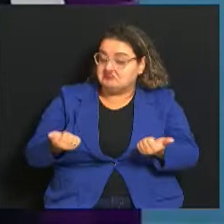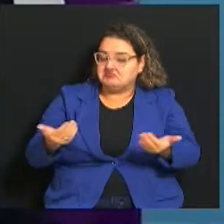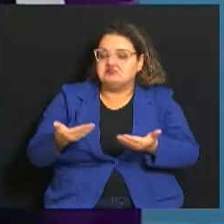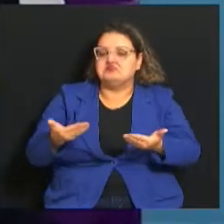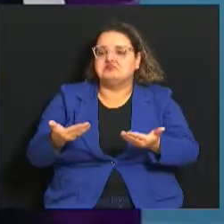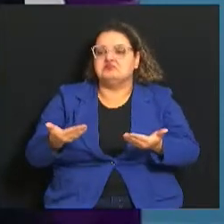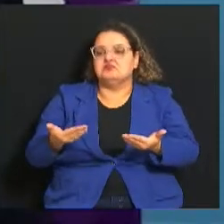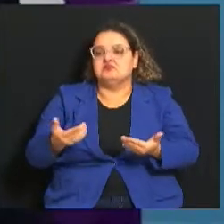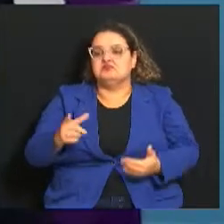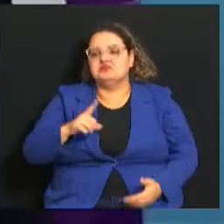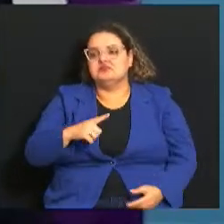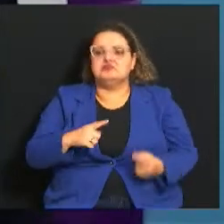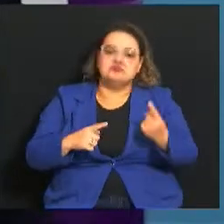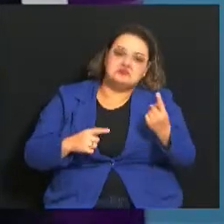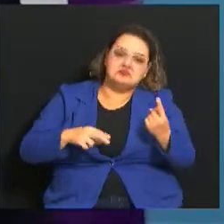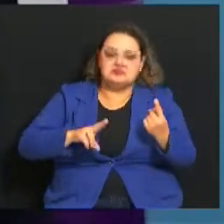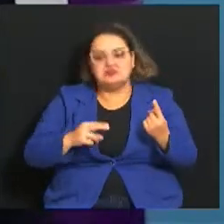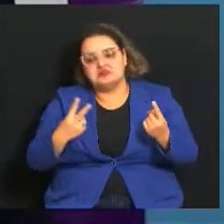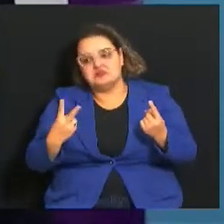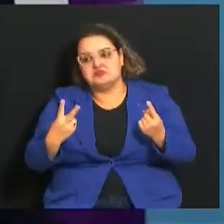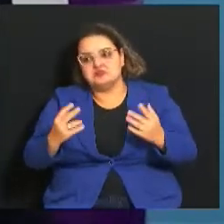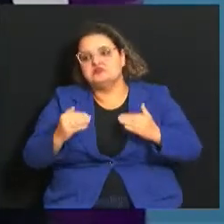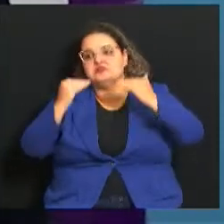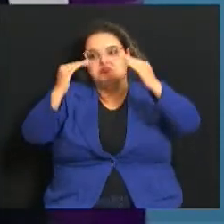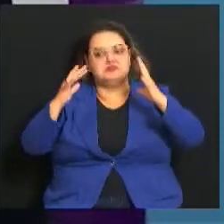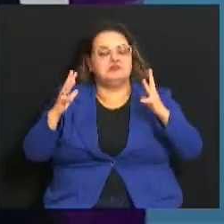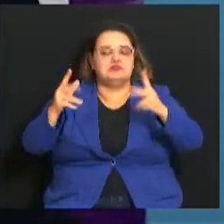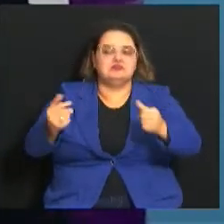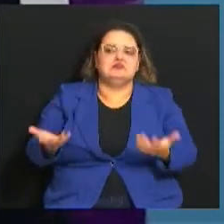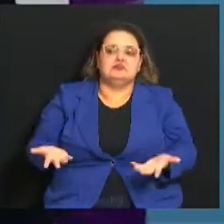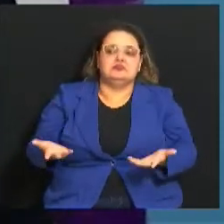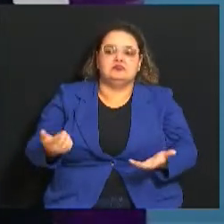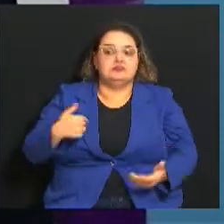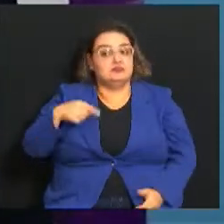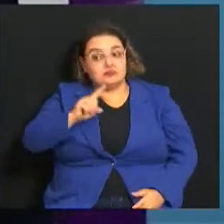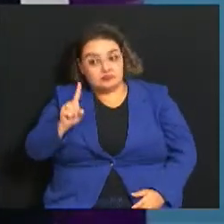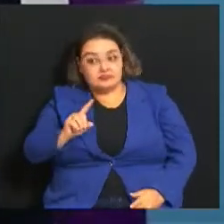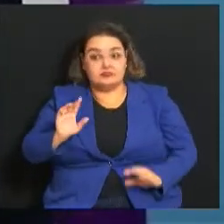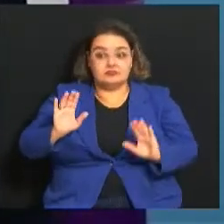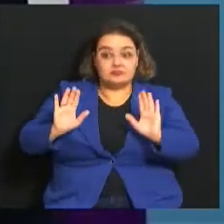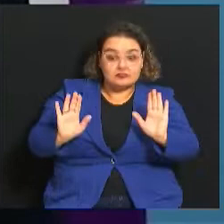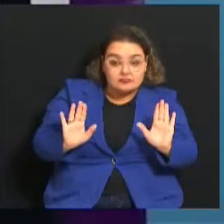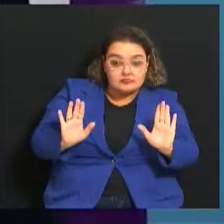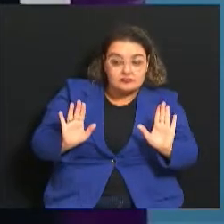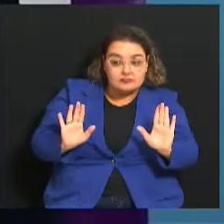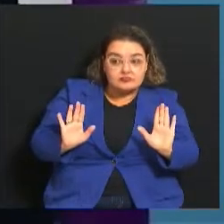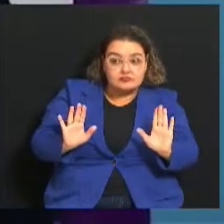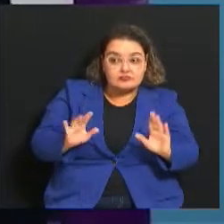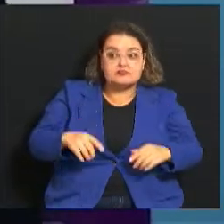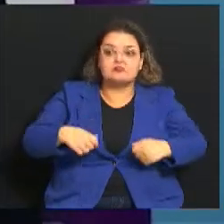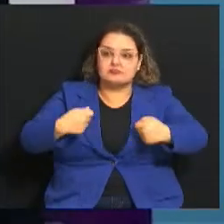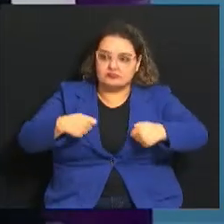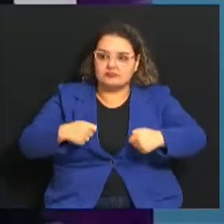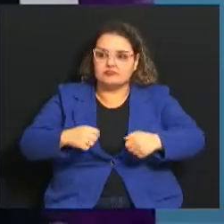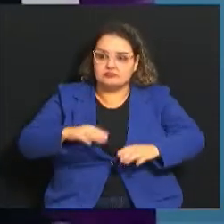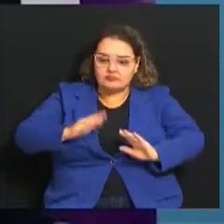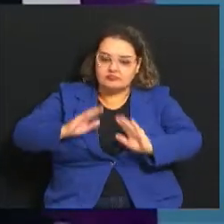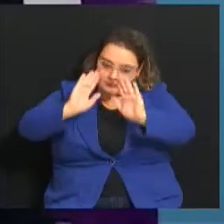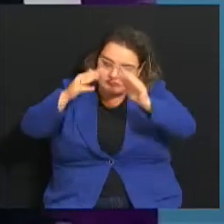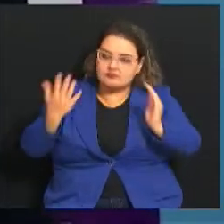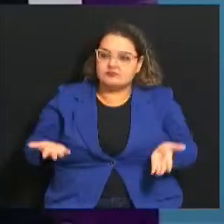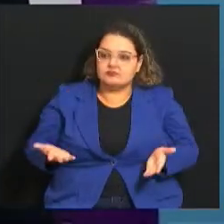dois times acima de todo mundo e não é o meu. Mas tem que jogar bem. Se não jogar bem, meu